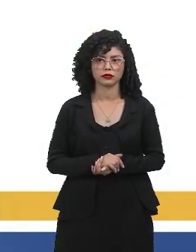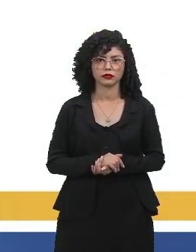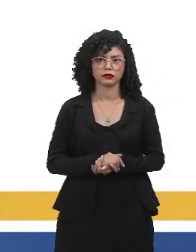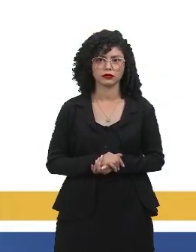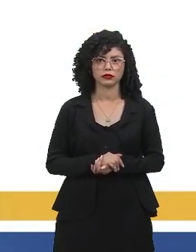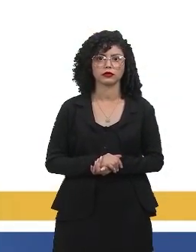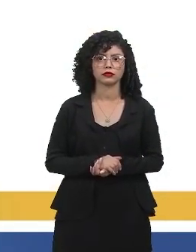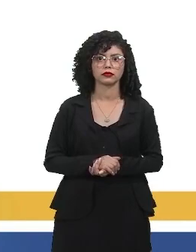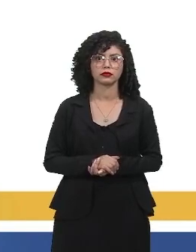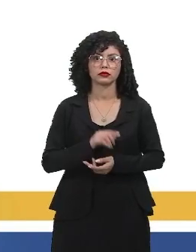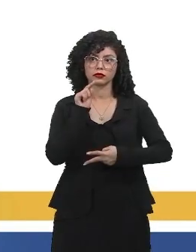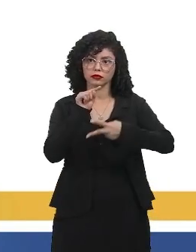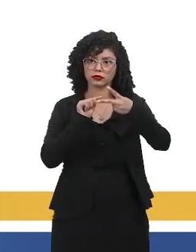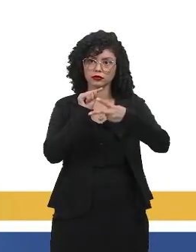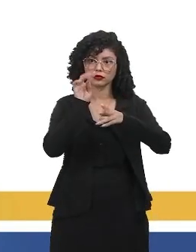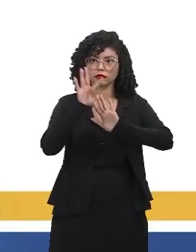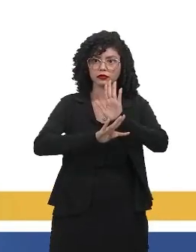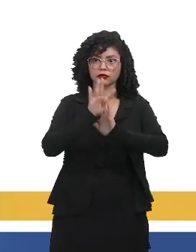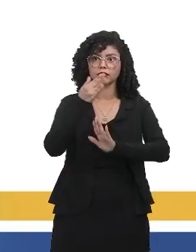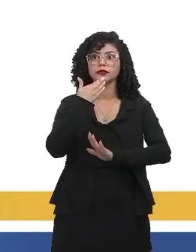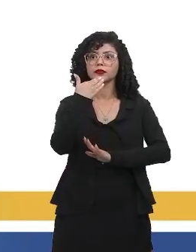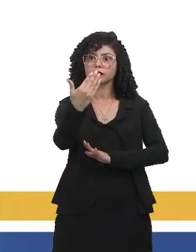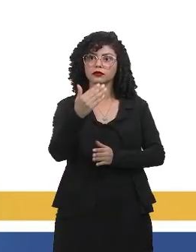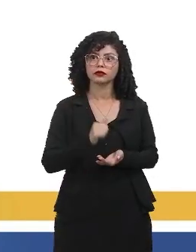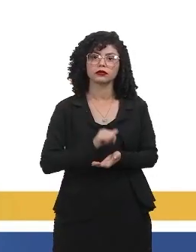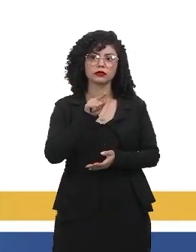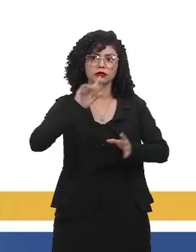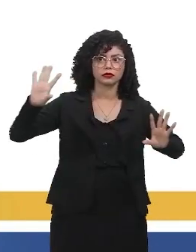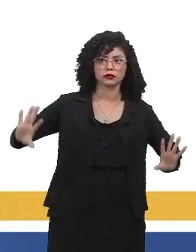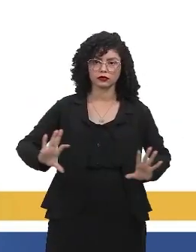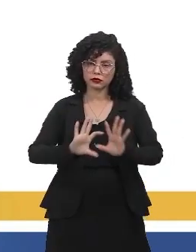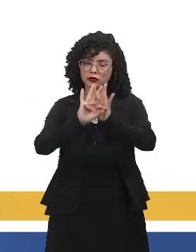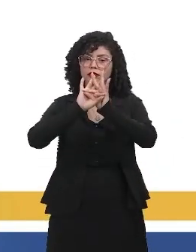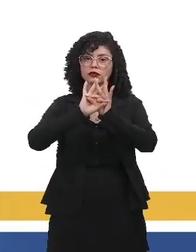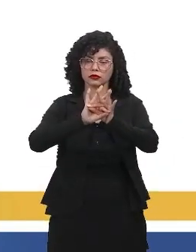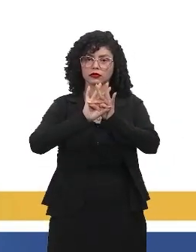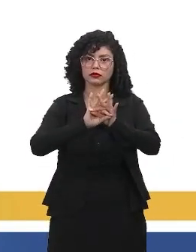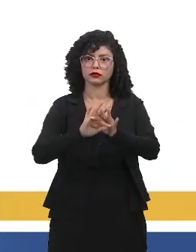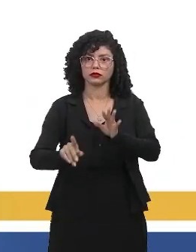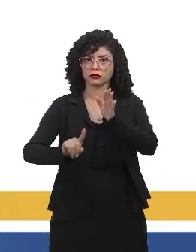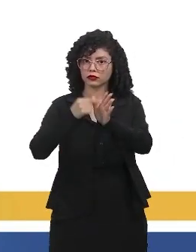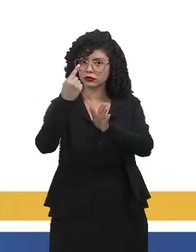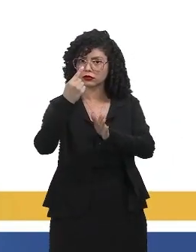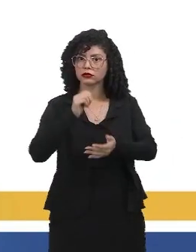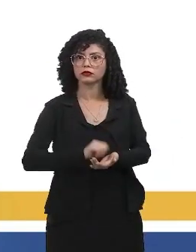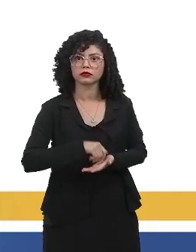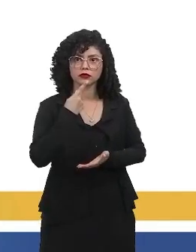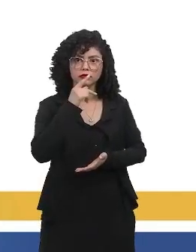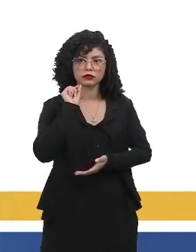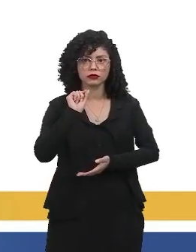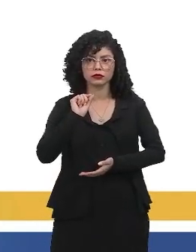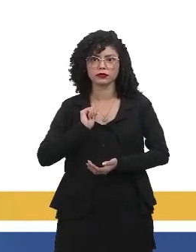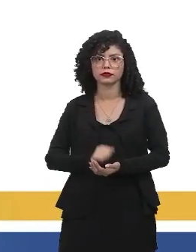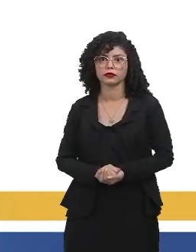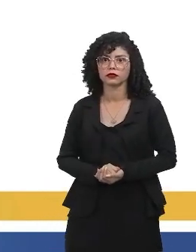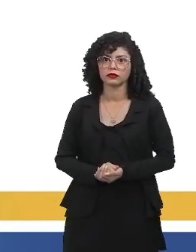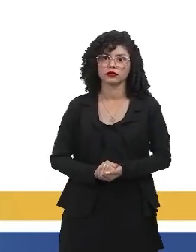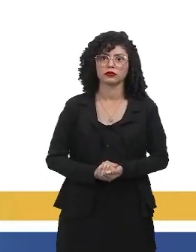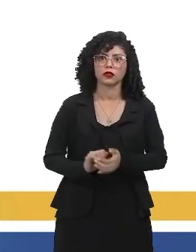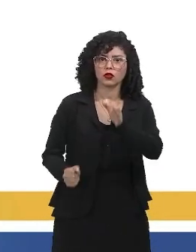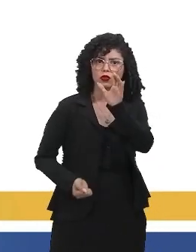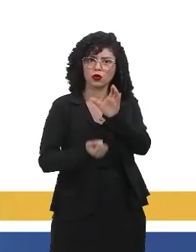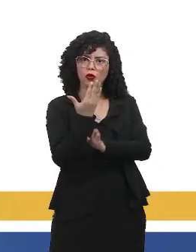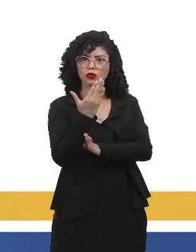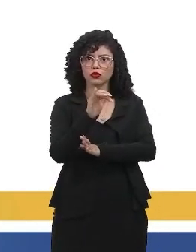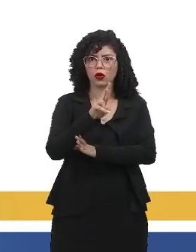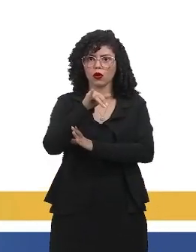No caso, são dois textos e pede para você relacioná-los. Então, o primeiro texto diz o seguinte: